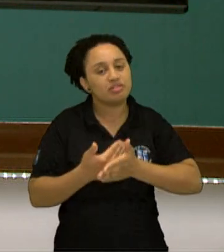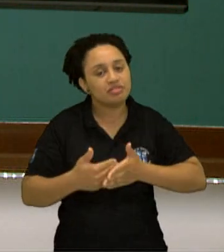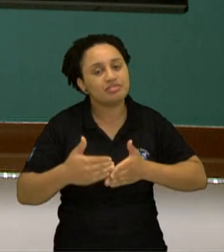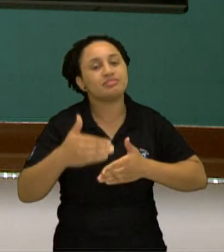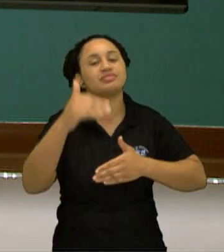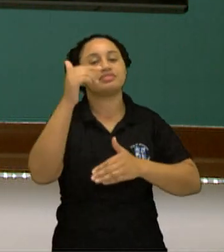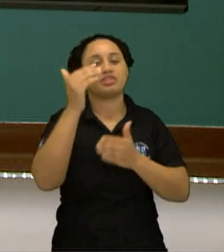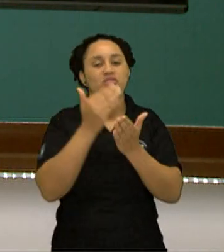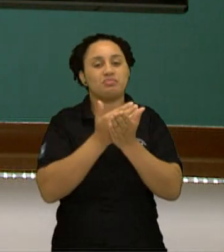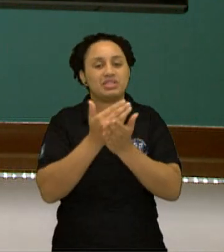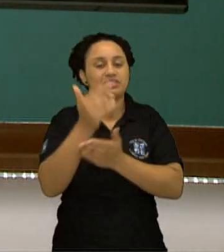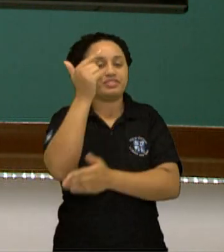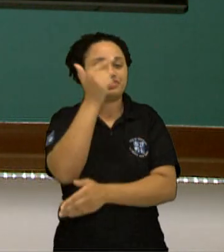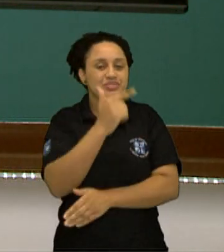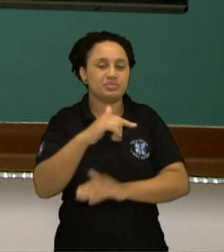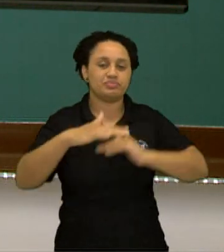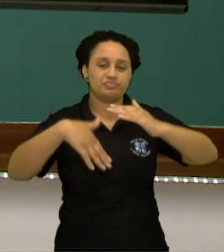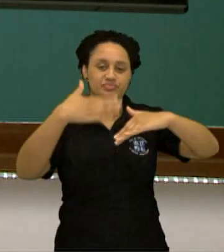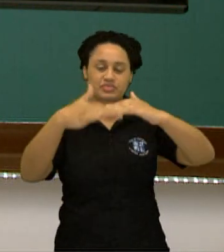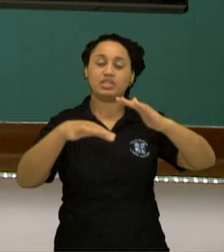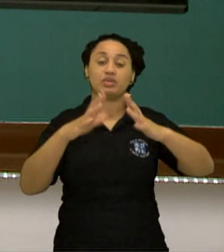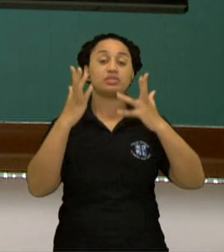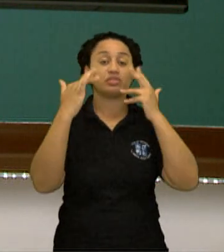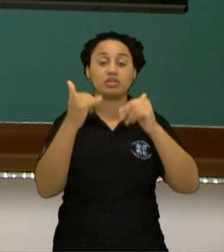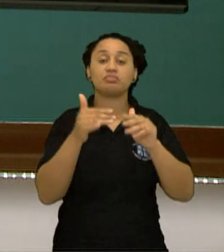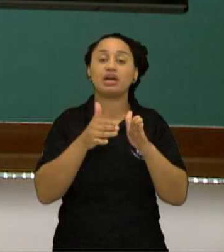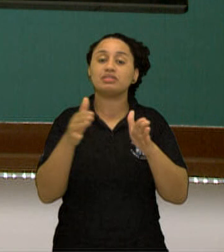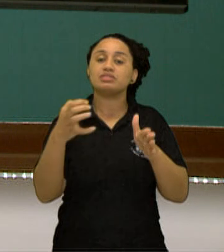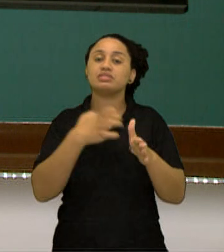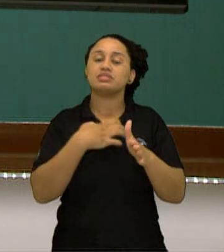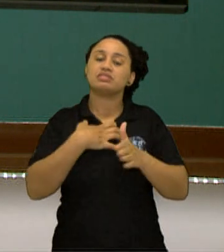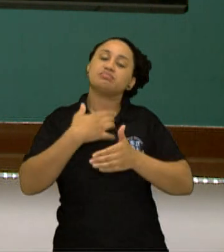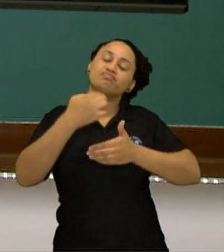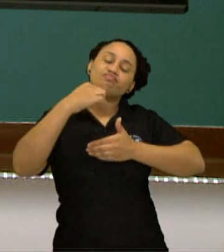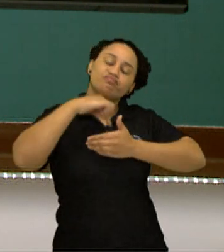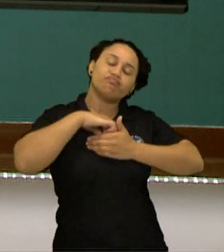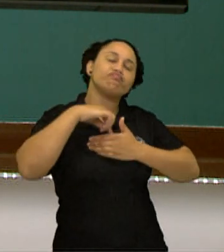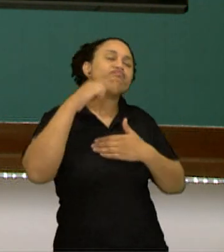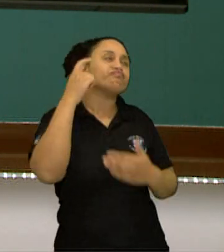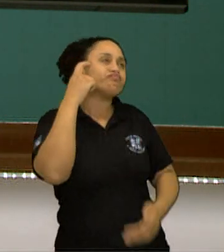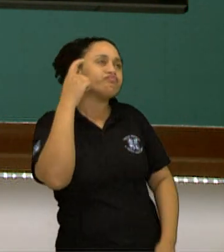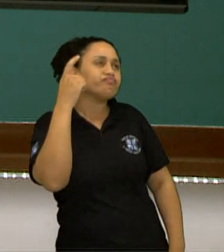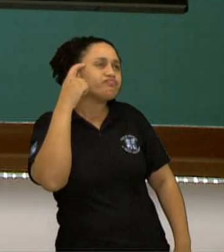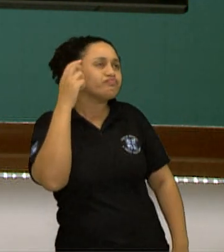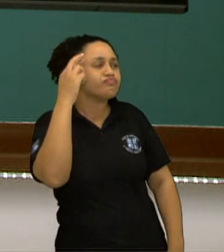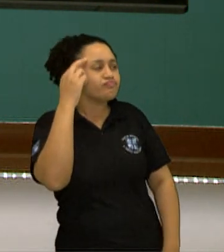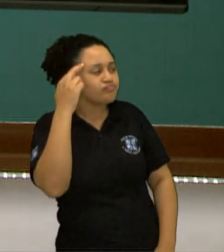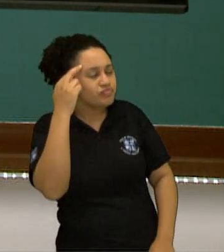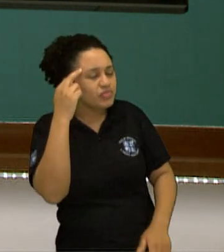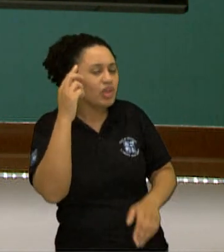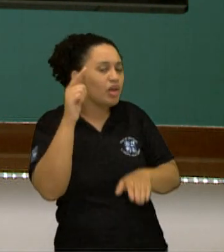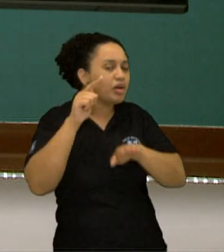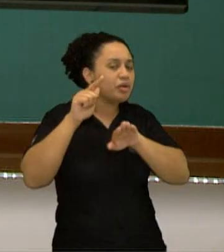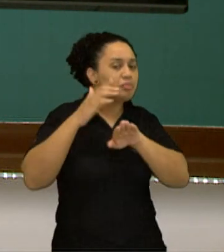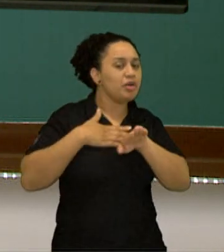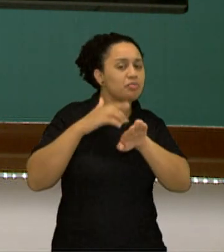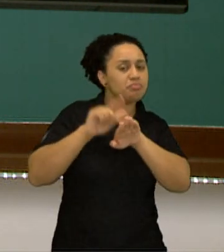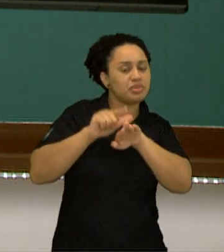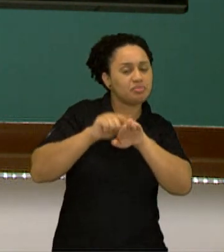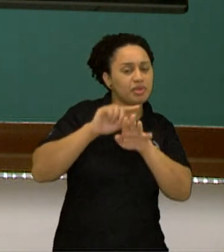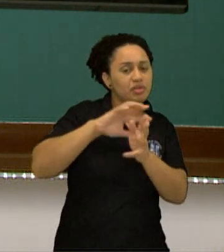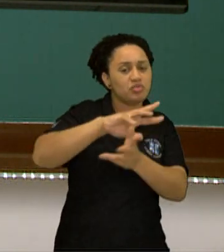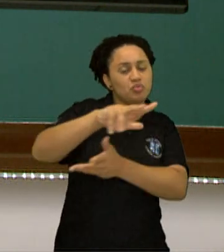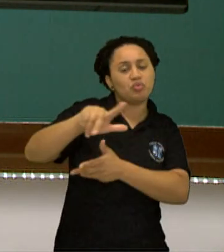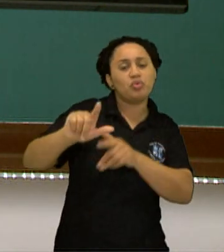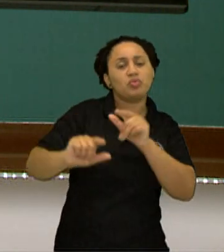esse sentimento de introspecção, de pensar qual é o meu papel no mundo, o que eu posso